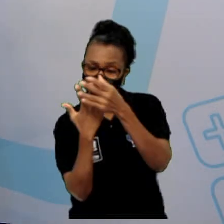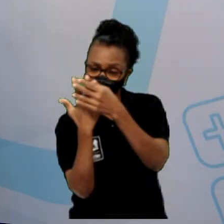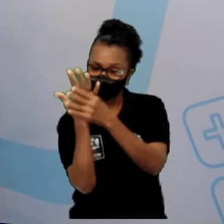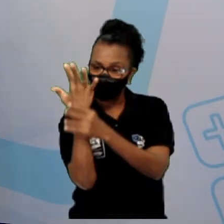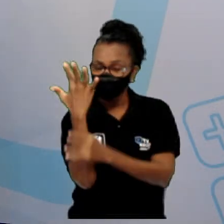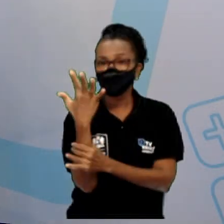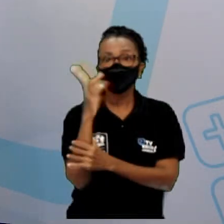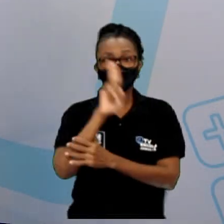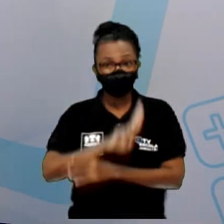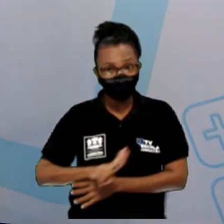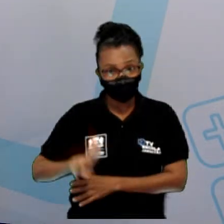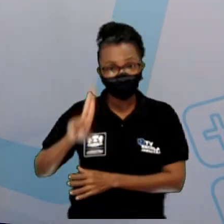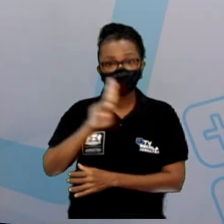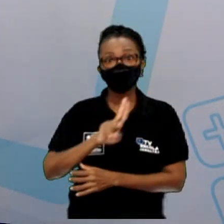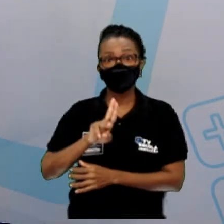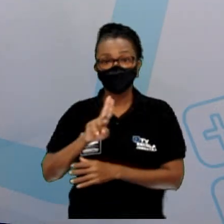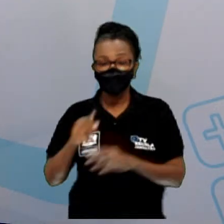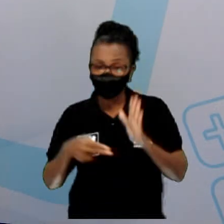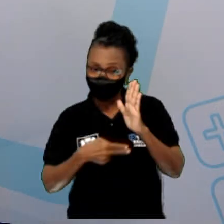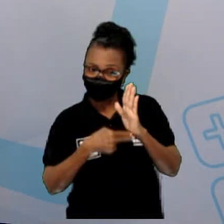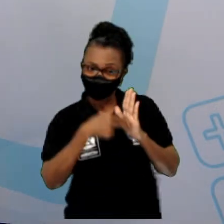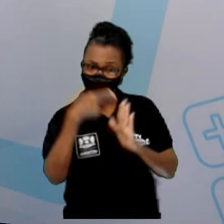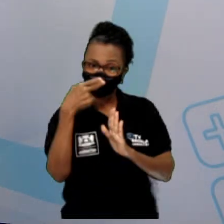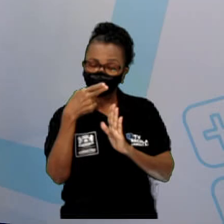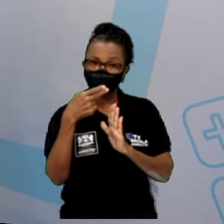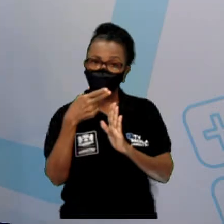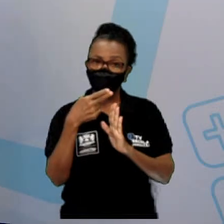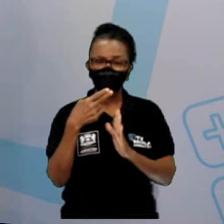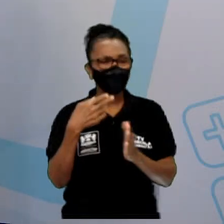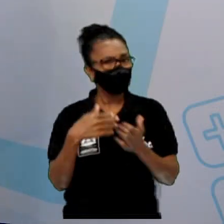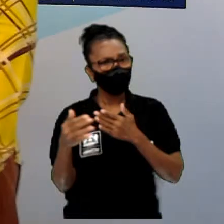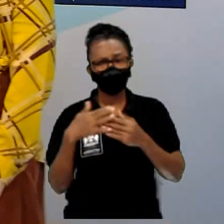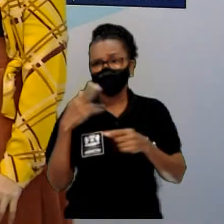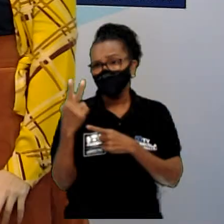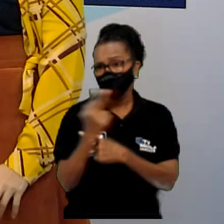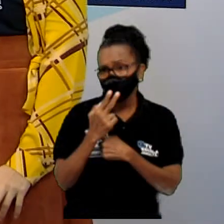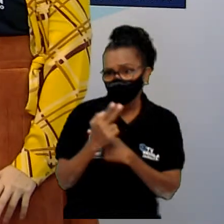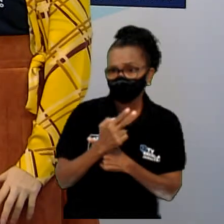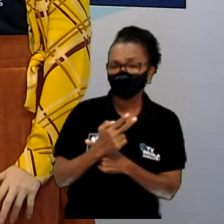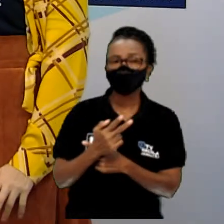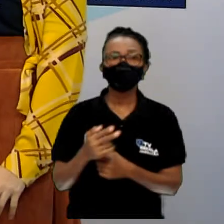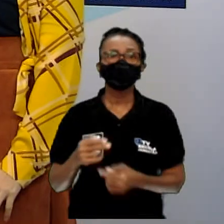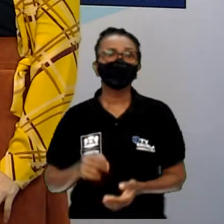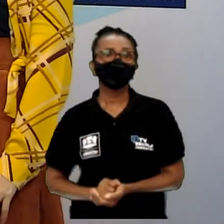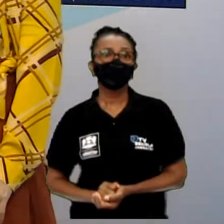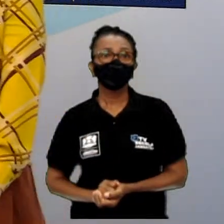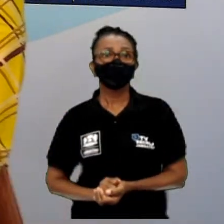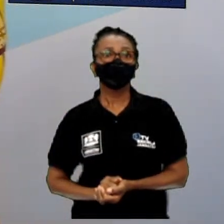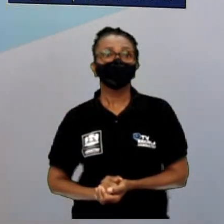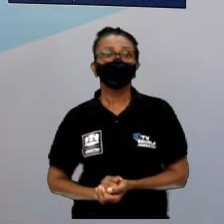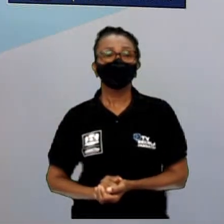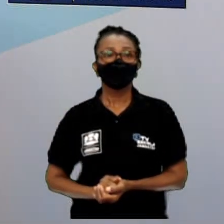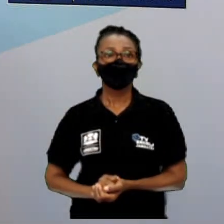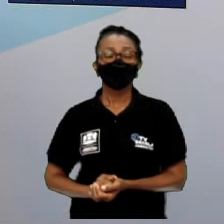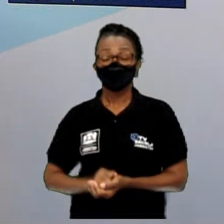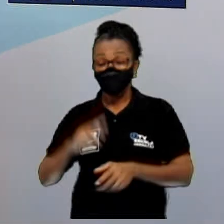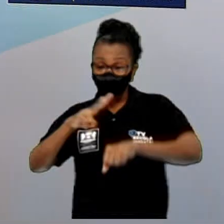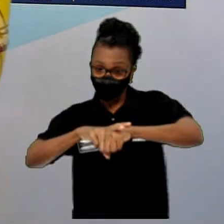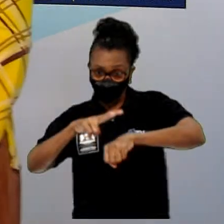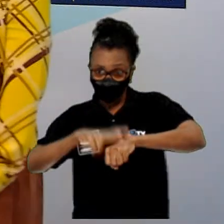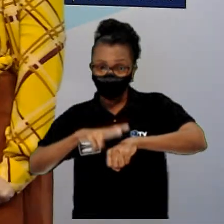que a gente usa em procedimentos cirúrgicos, né? Ou então para alguma proteção. E do